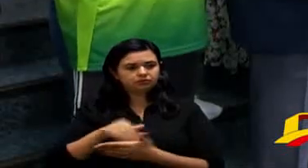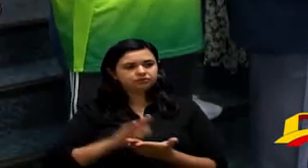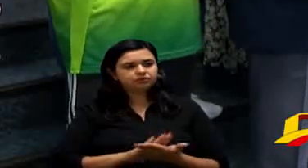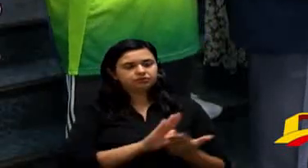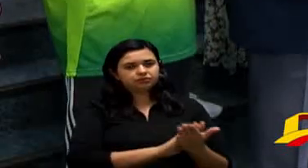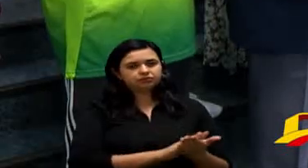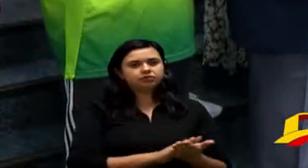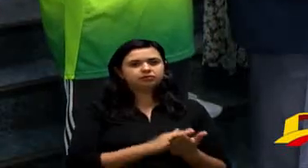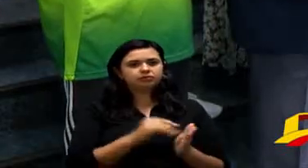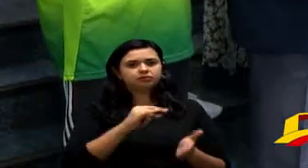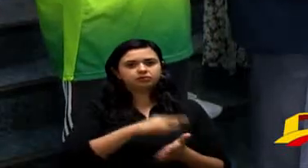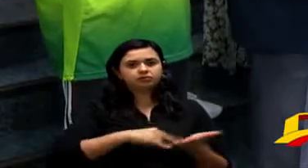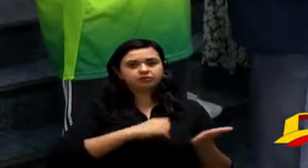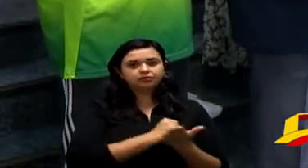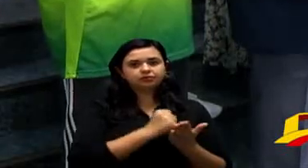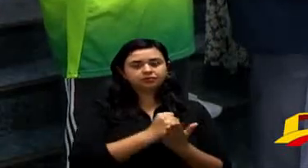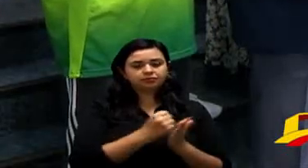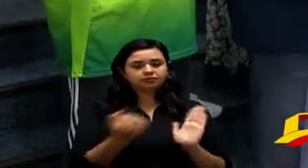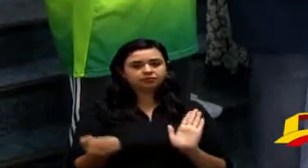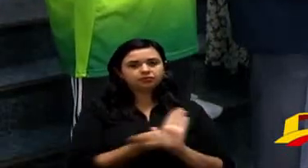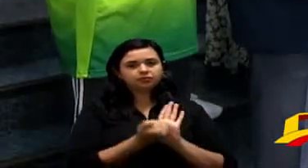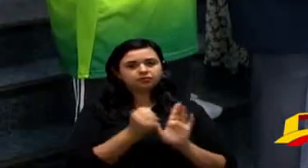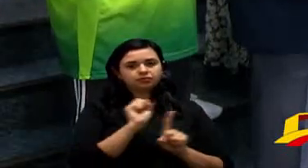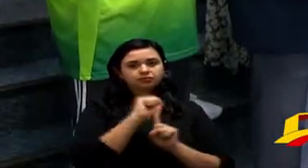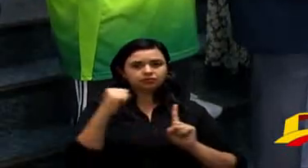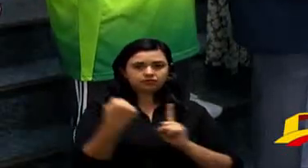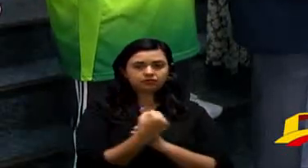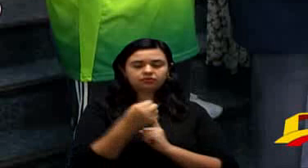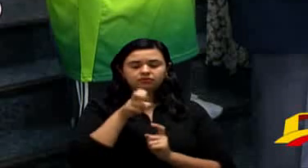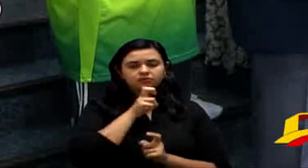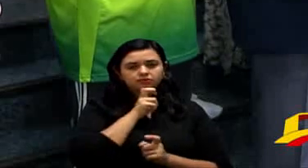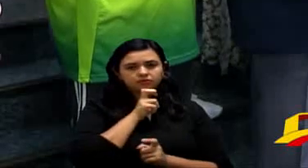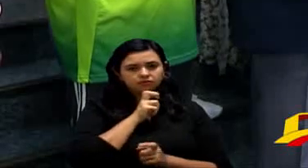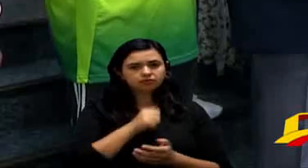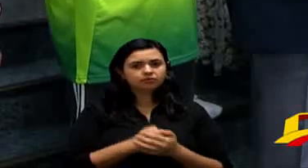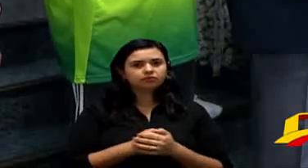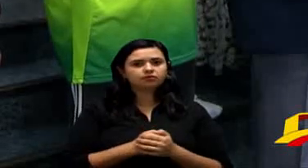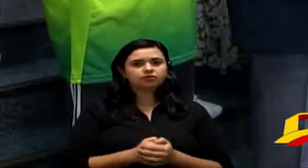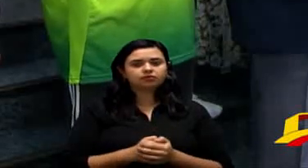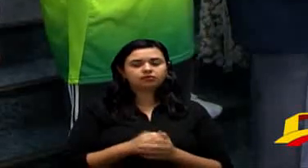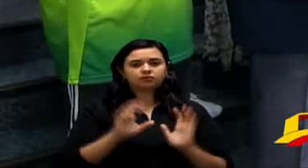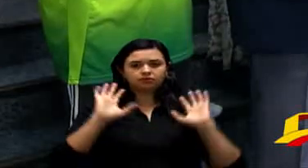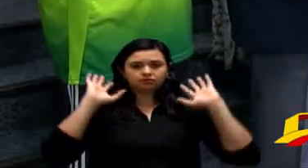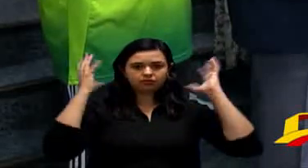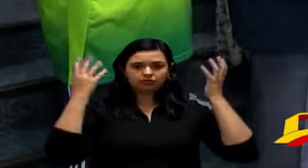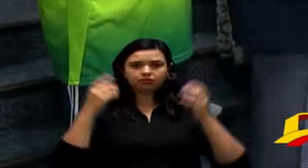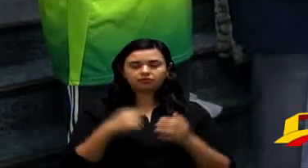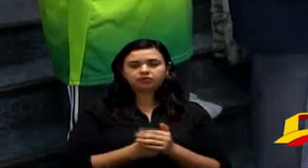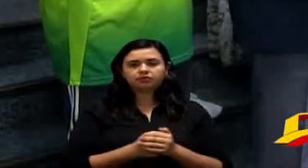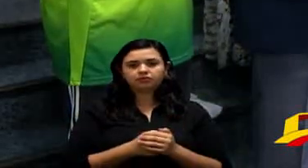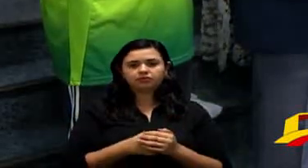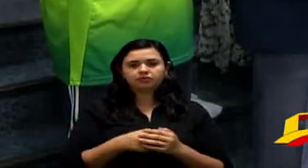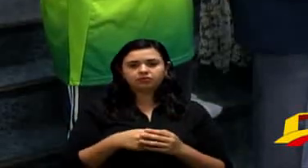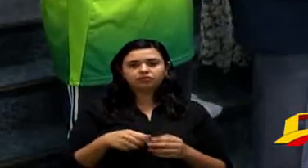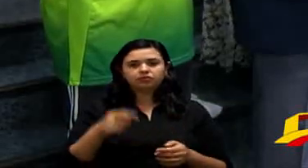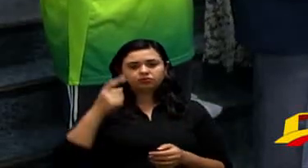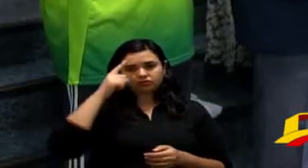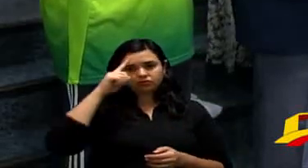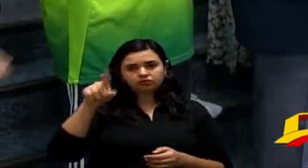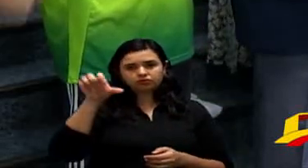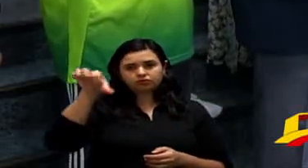pelo certificado do selo Social Sorocaba em evento realizado no dia nove de fevereiro de 2023